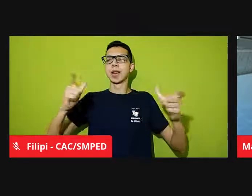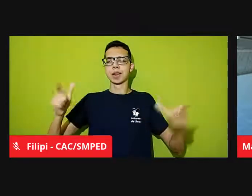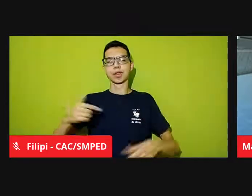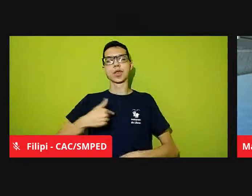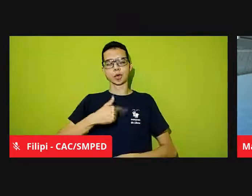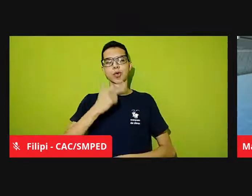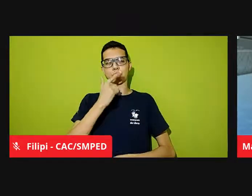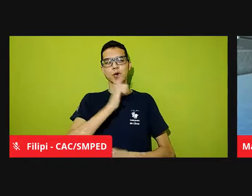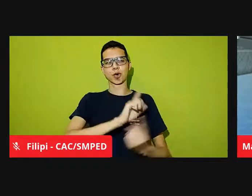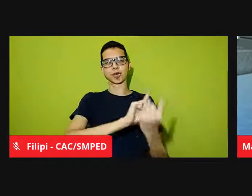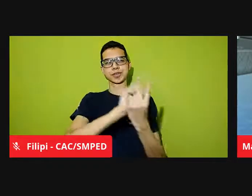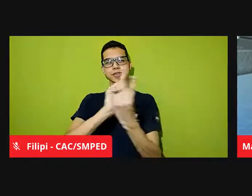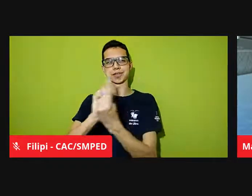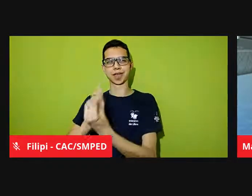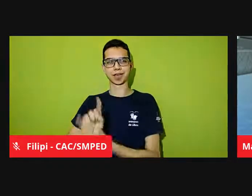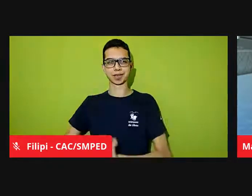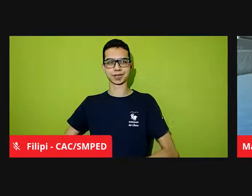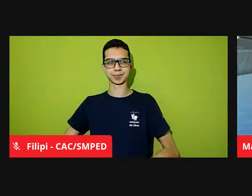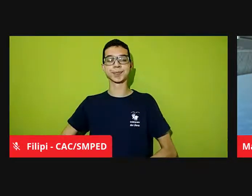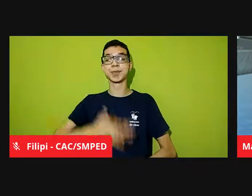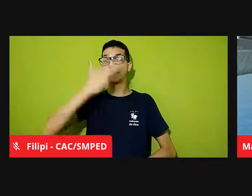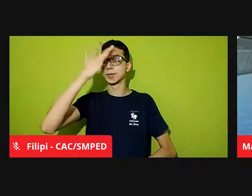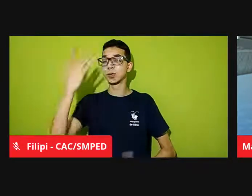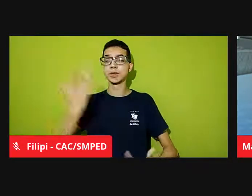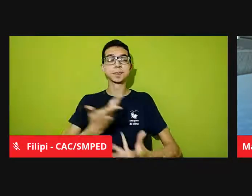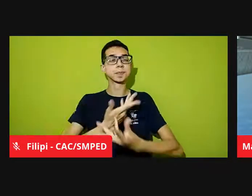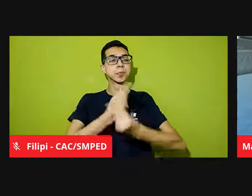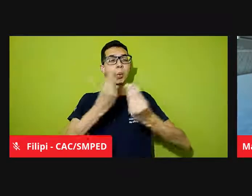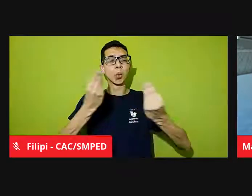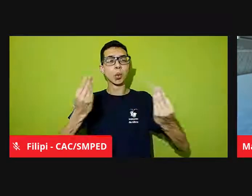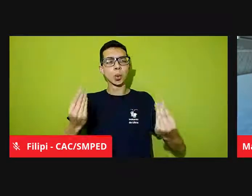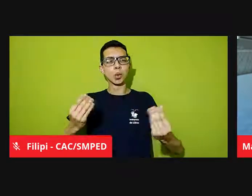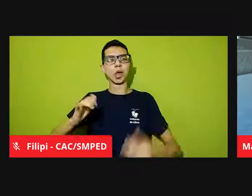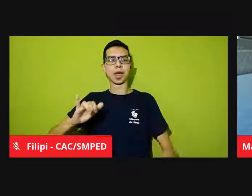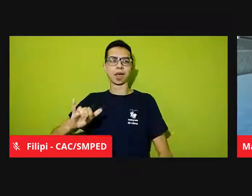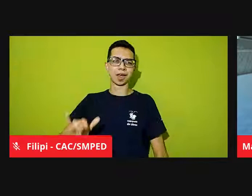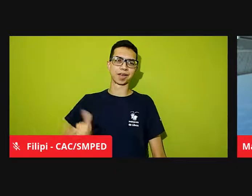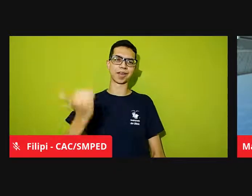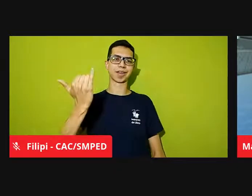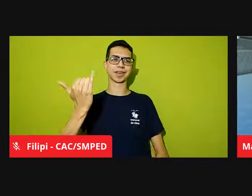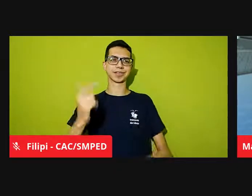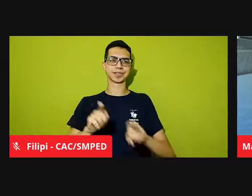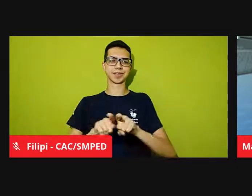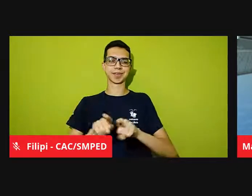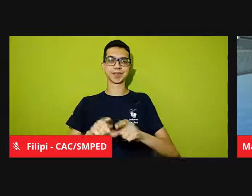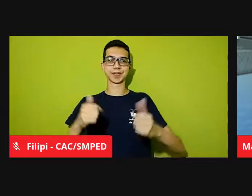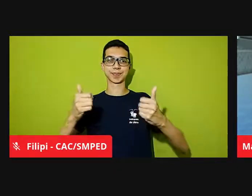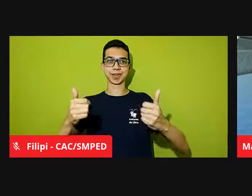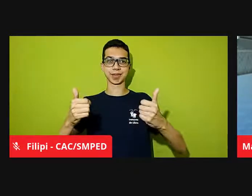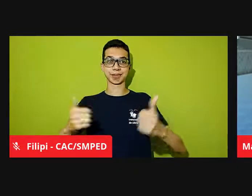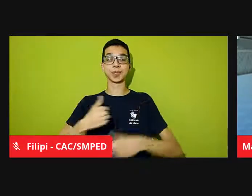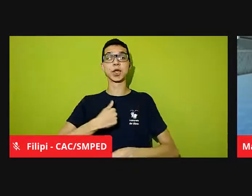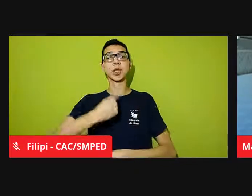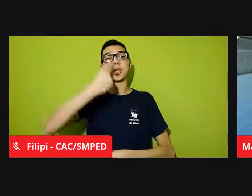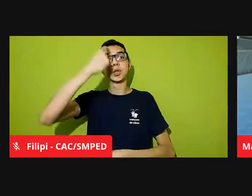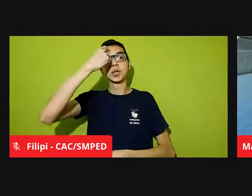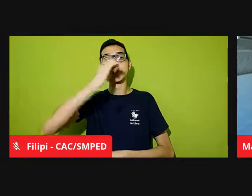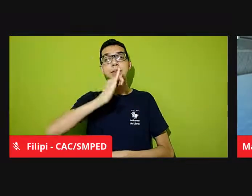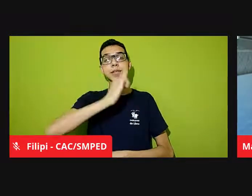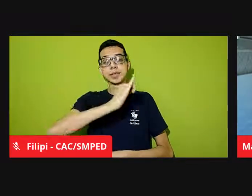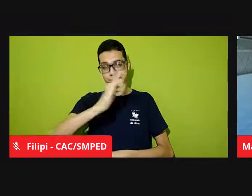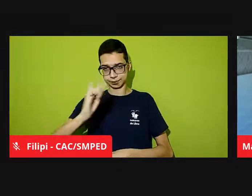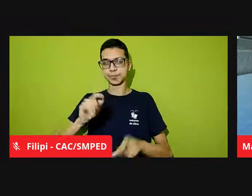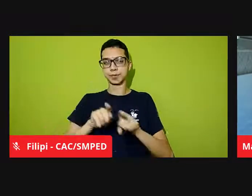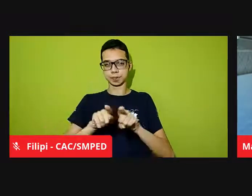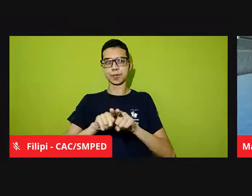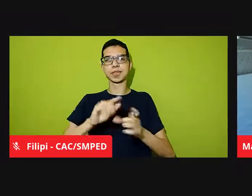E esse eu acho que é o grande X da questão, né? A gente tem dentro da secretaria, além das